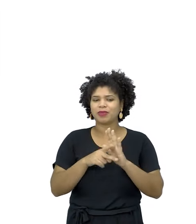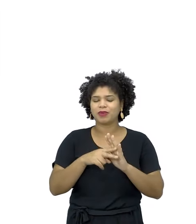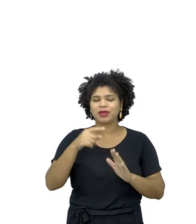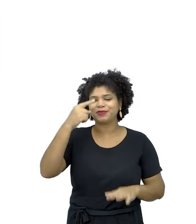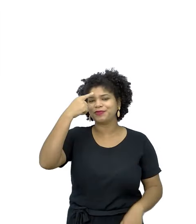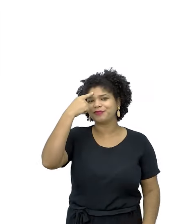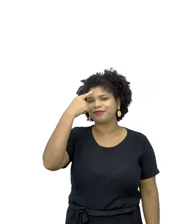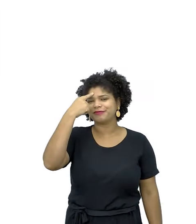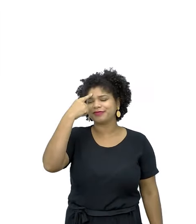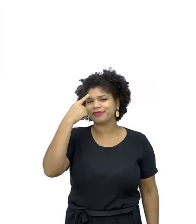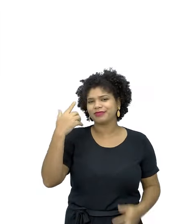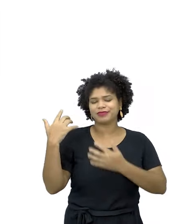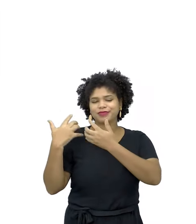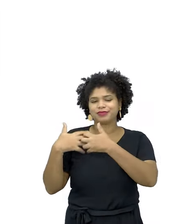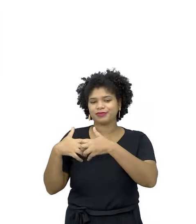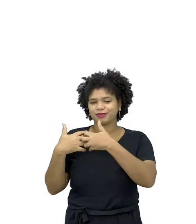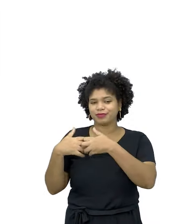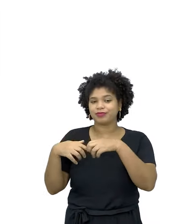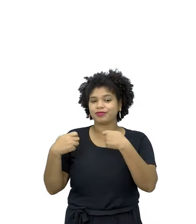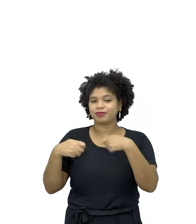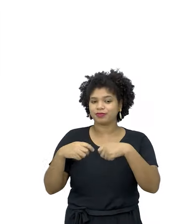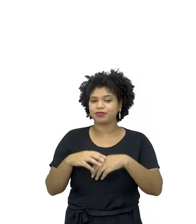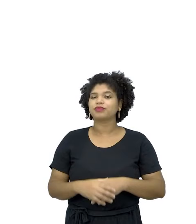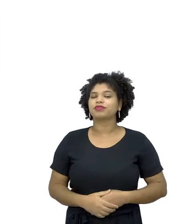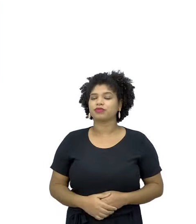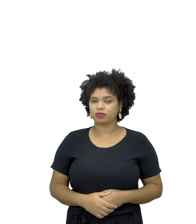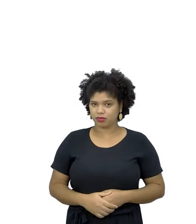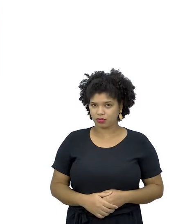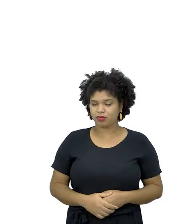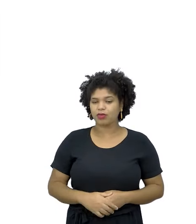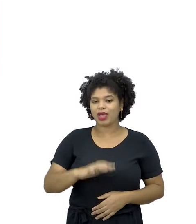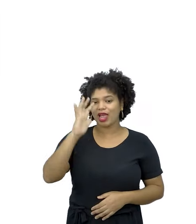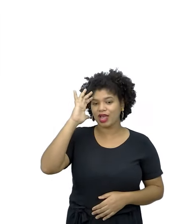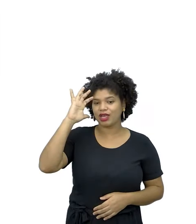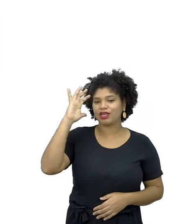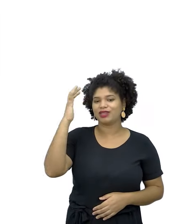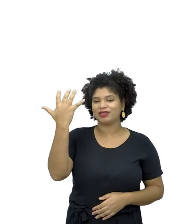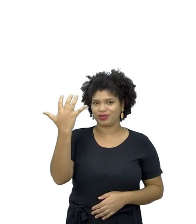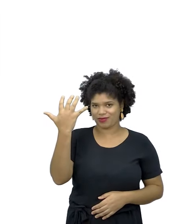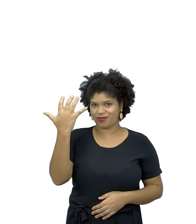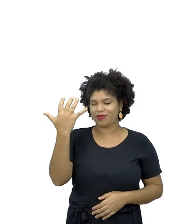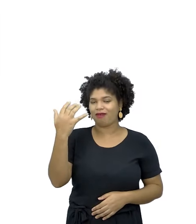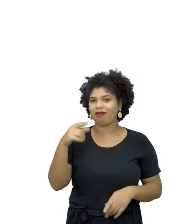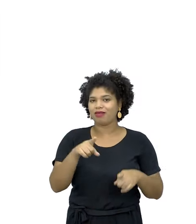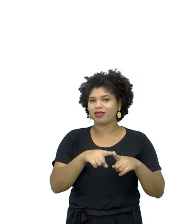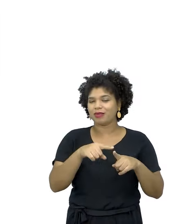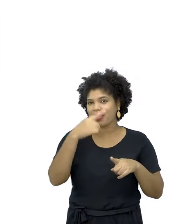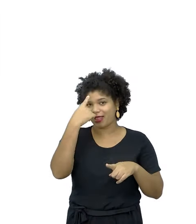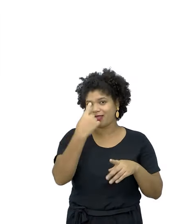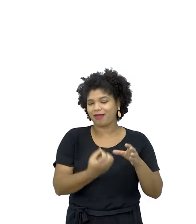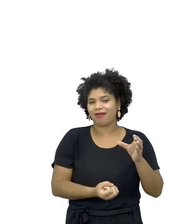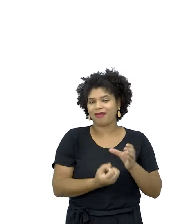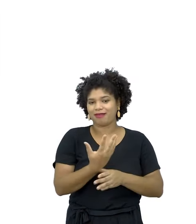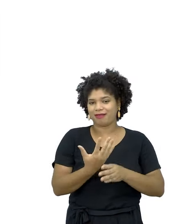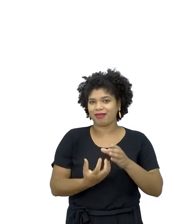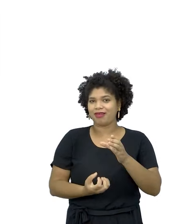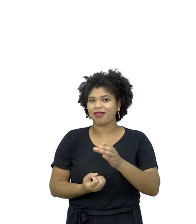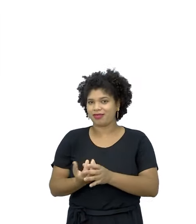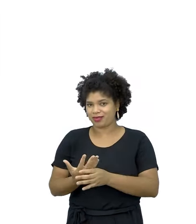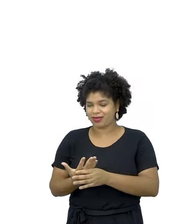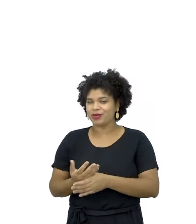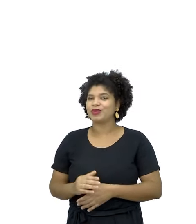quais são esses processos? Ele vai ter que resolver, vai ter que elaborar. Resolver e elaborar o quê, né? Ele vai resolver e